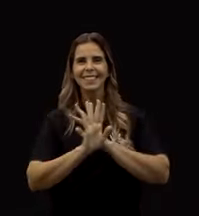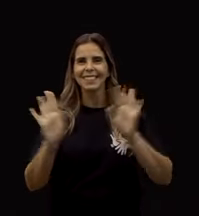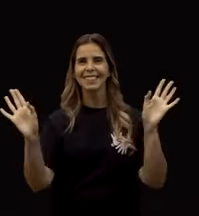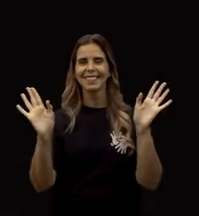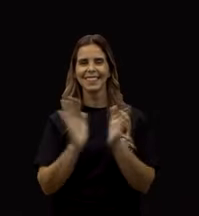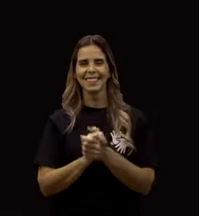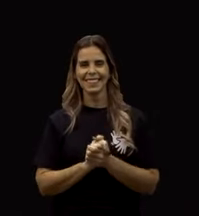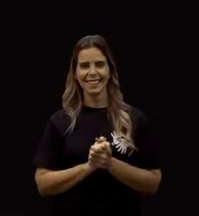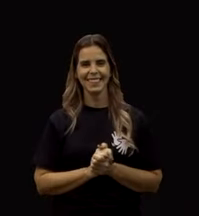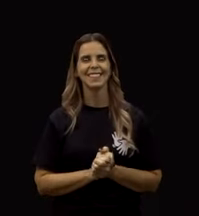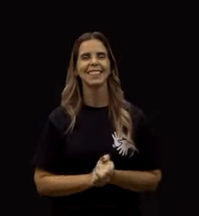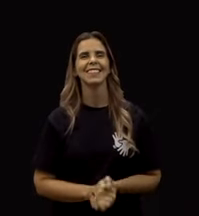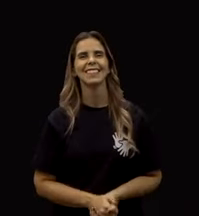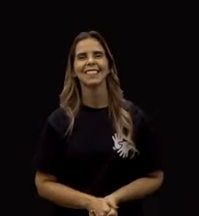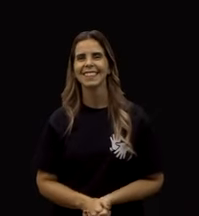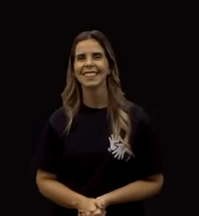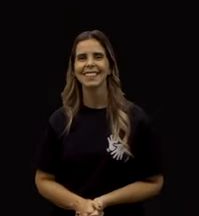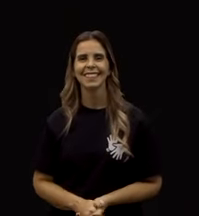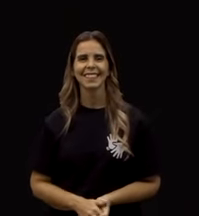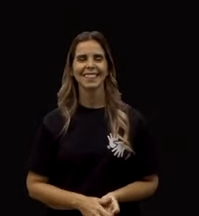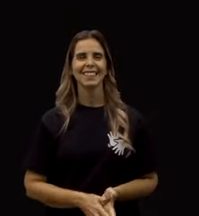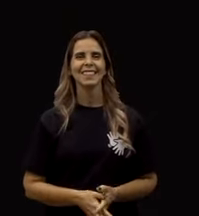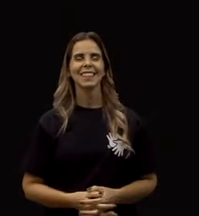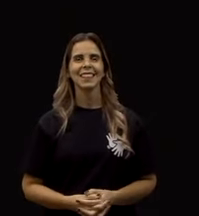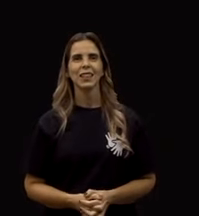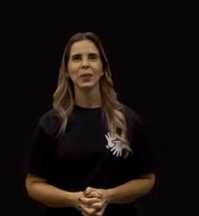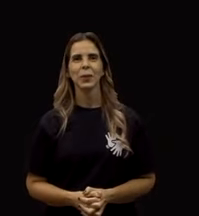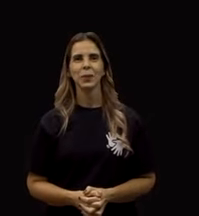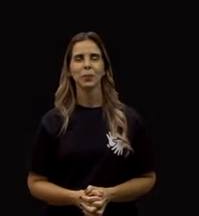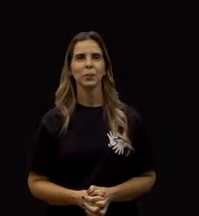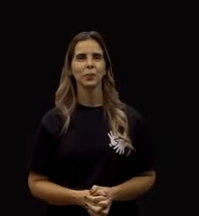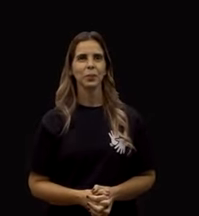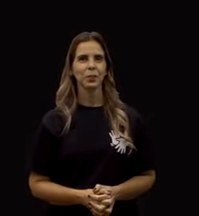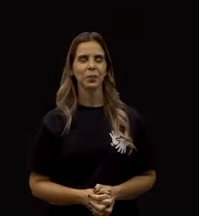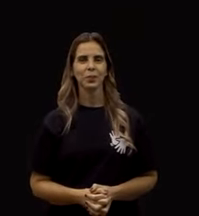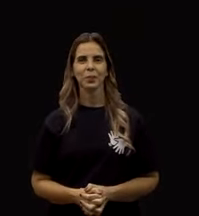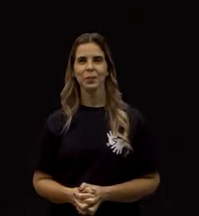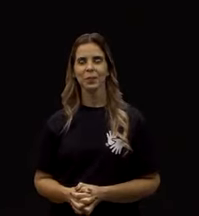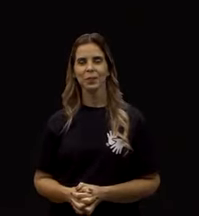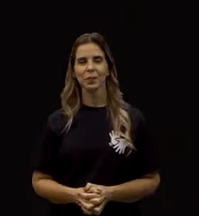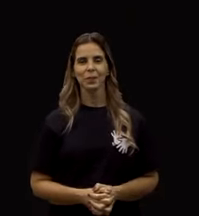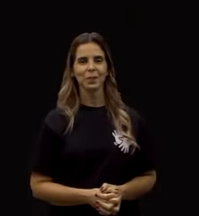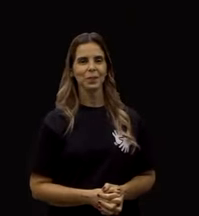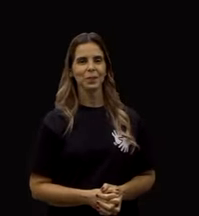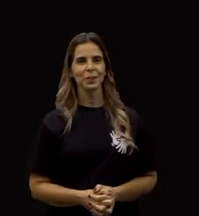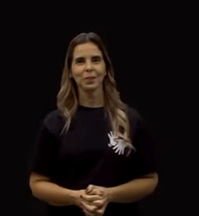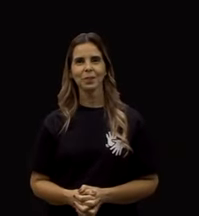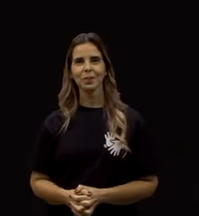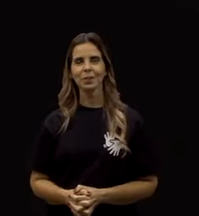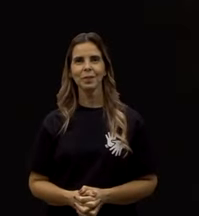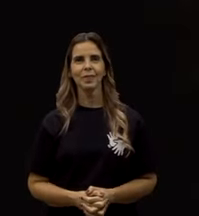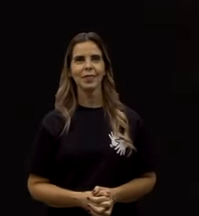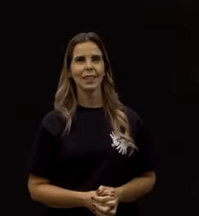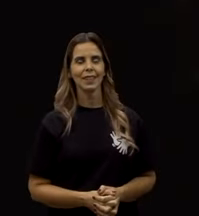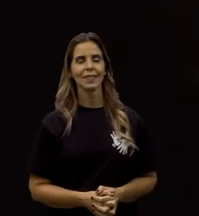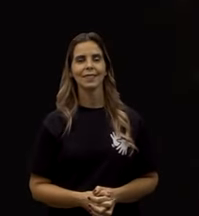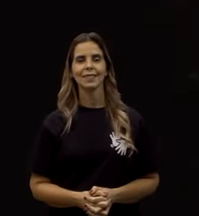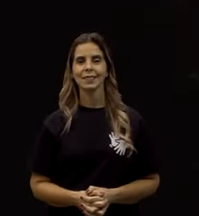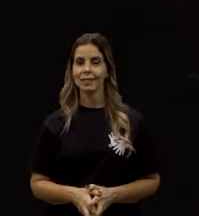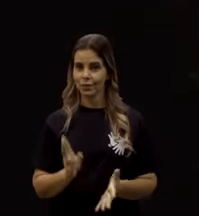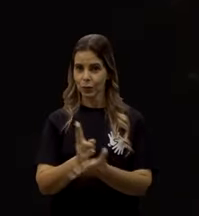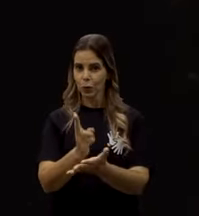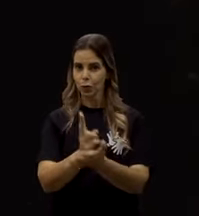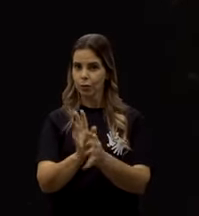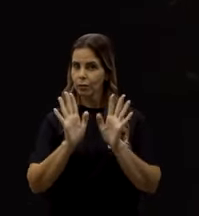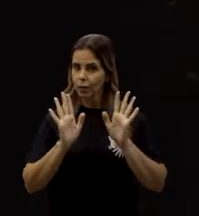ai para gente eu ia entrar para esse meme eu não aguento vamos lá ninguém se